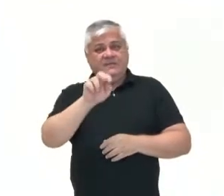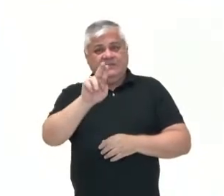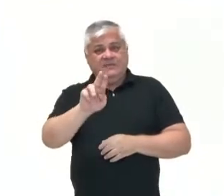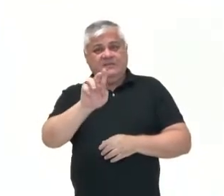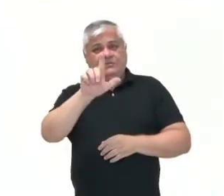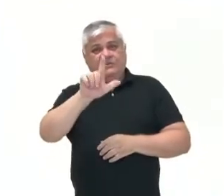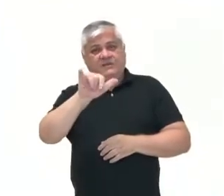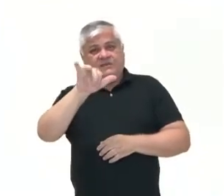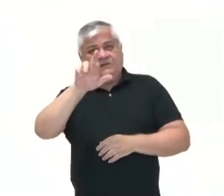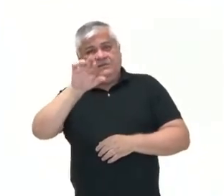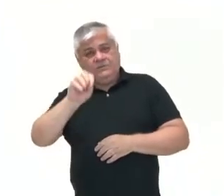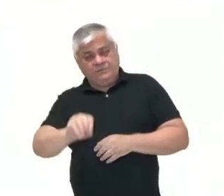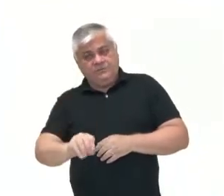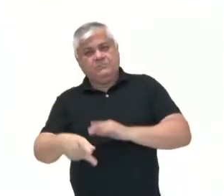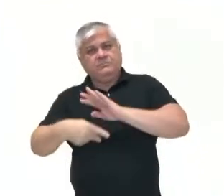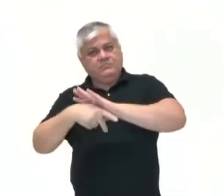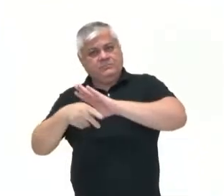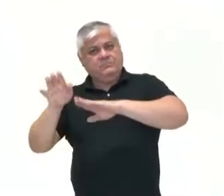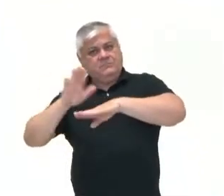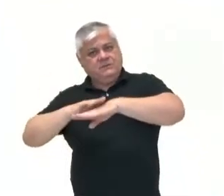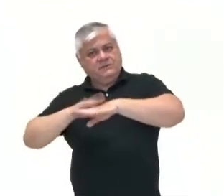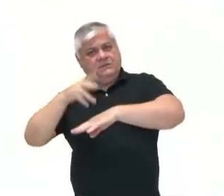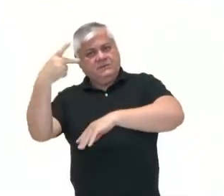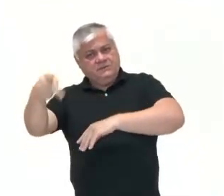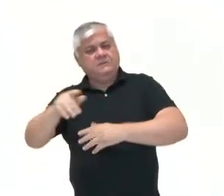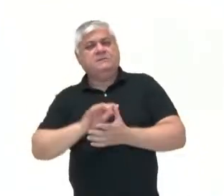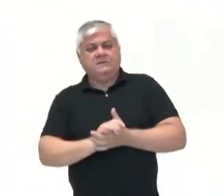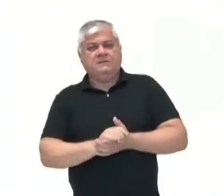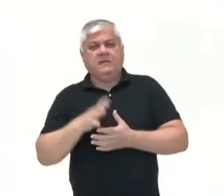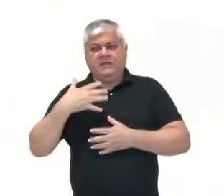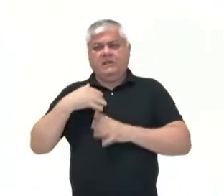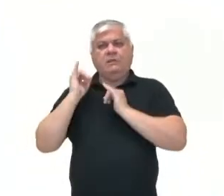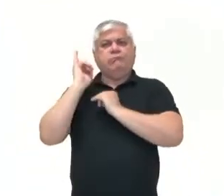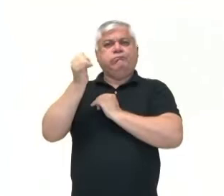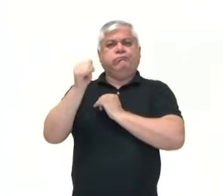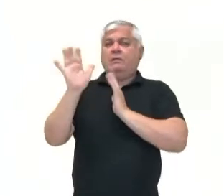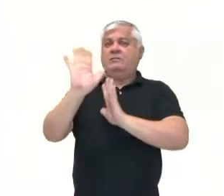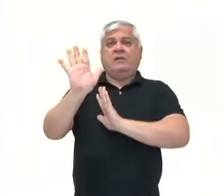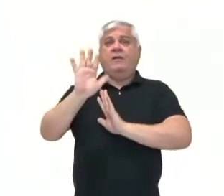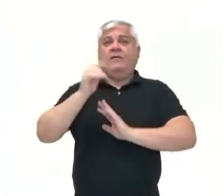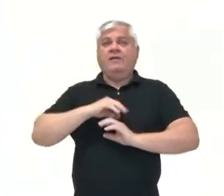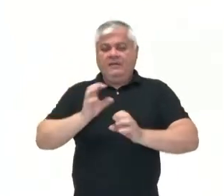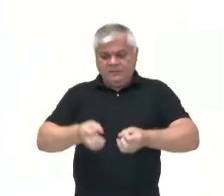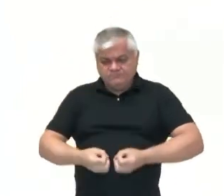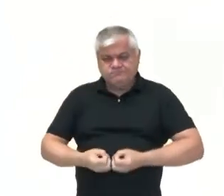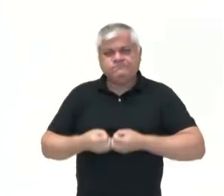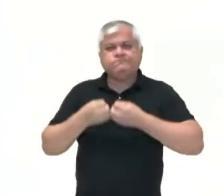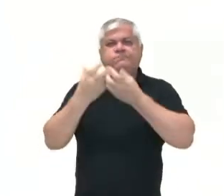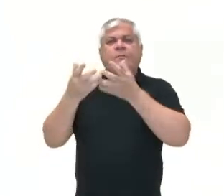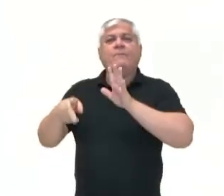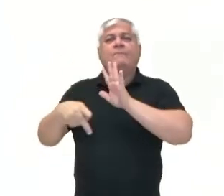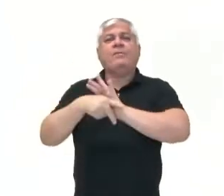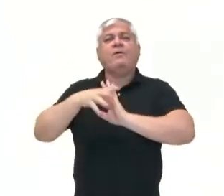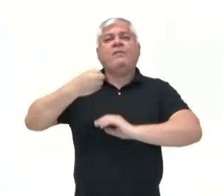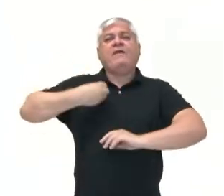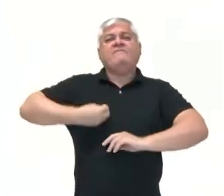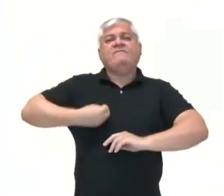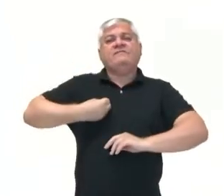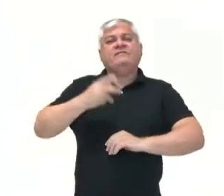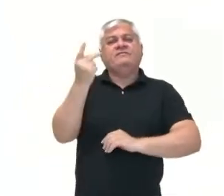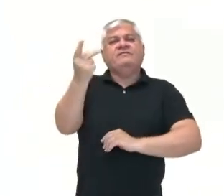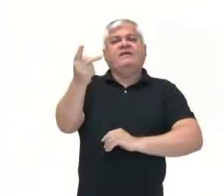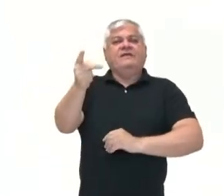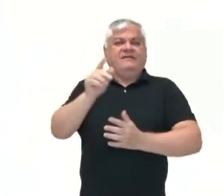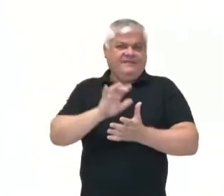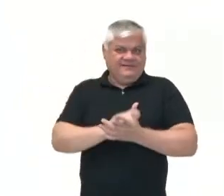Não é propriamente um narrador, mas é um eu que fala, né? Que trata ali dos